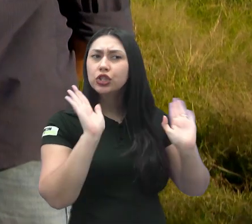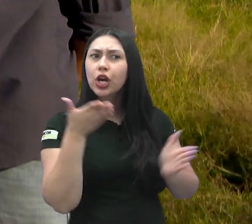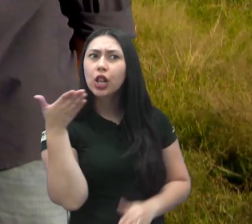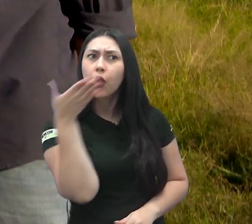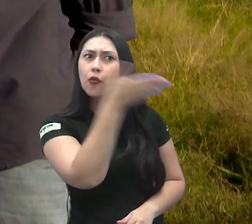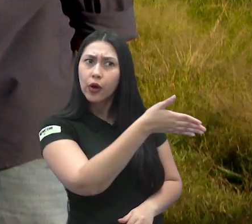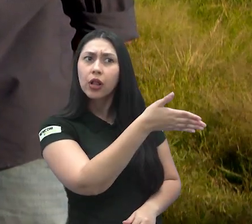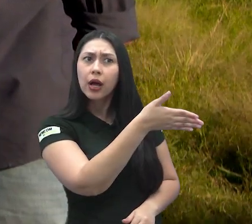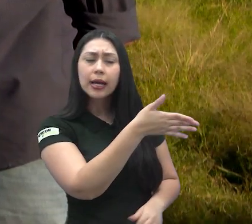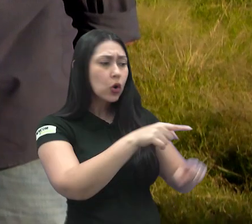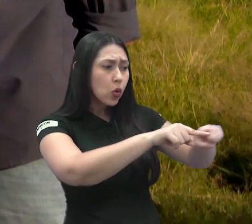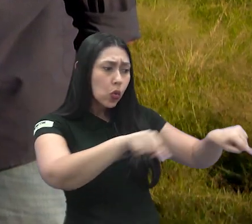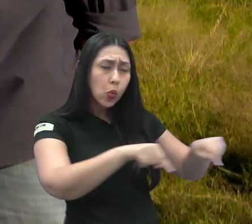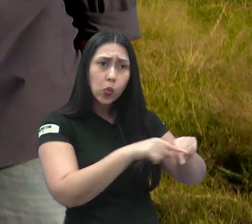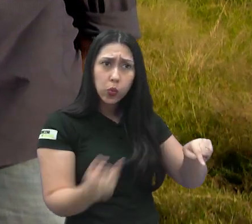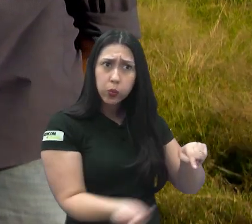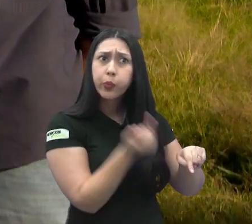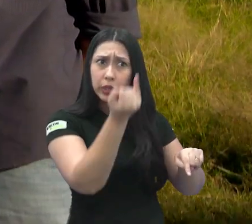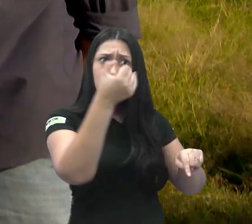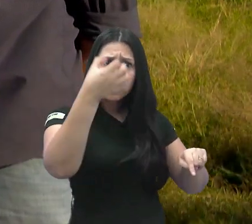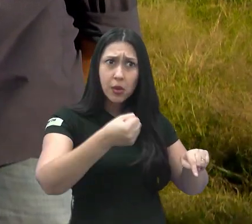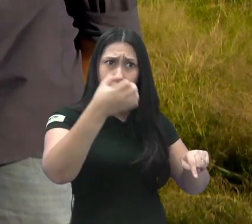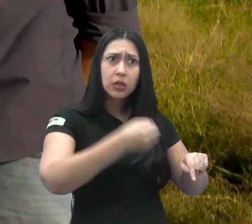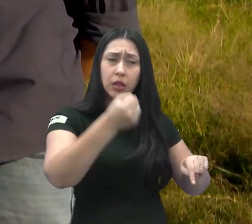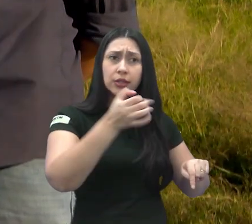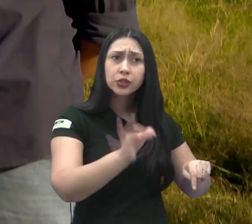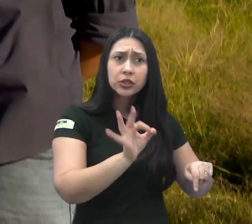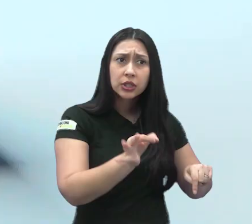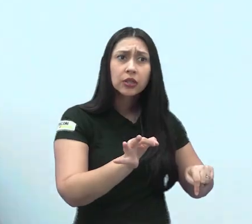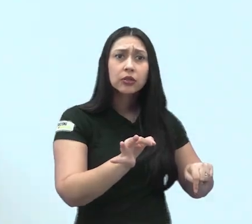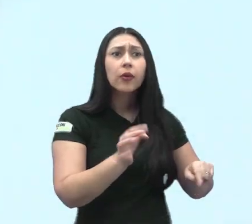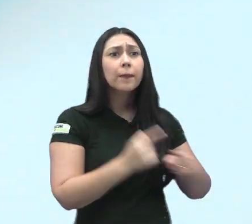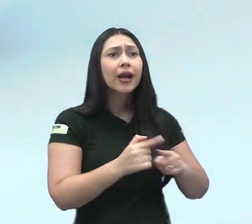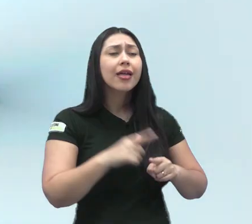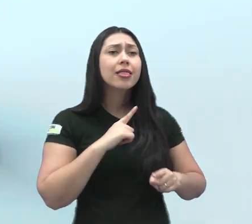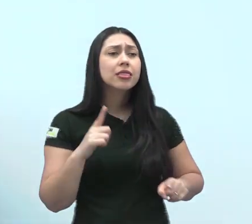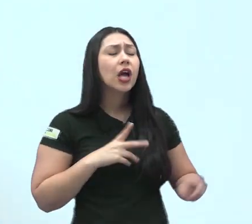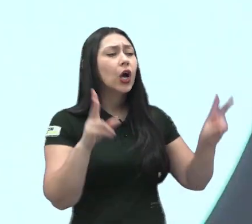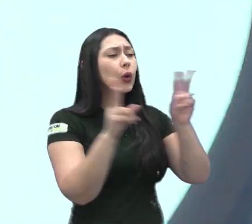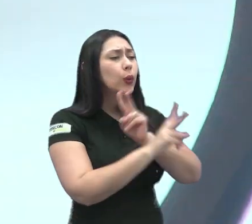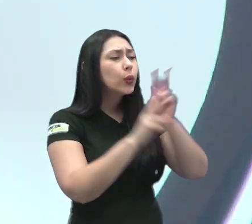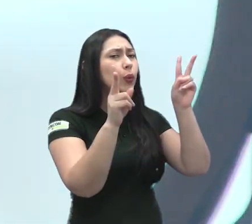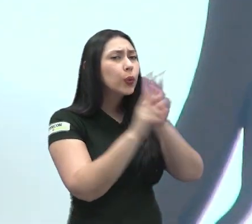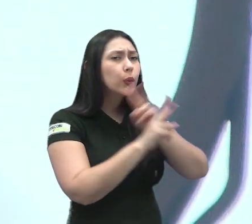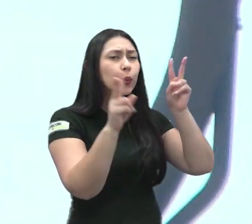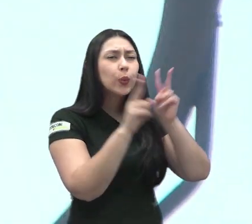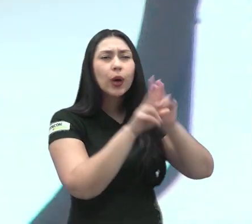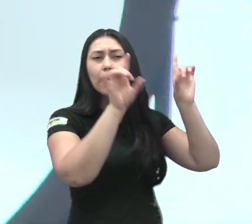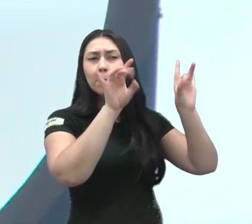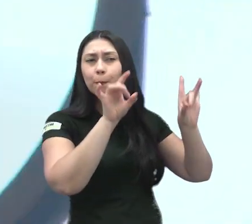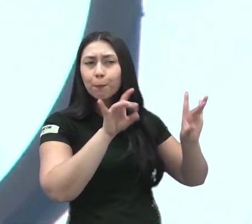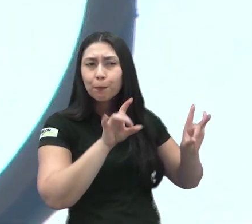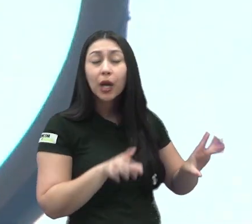pouquinho. E esse espaço é importante também para a produção, né? Como a gente estava vendo aí nas imagens, tem ventilação mais especializada para elas,